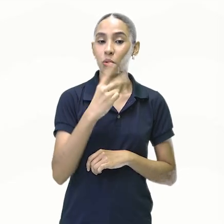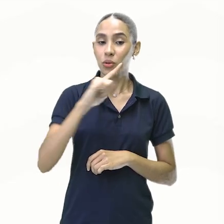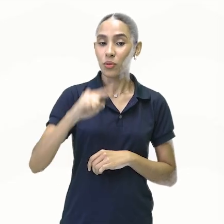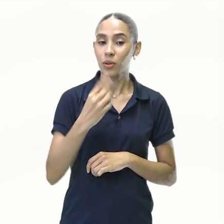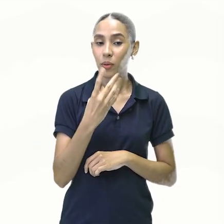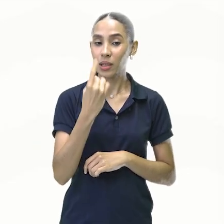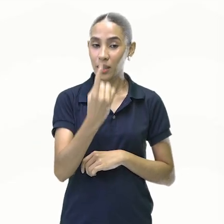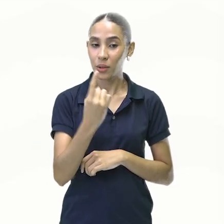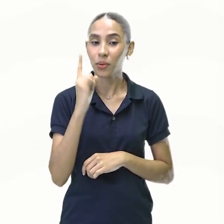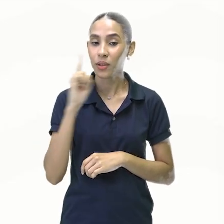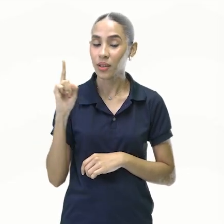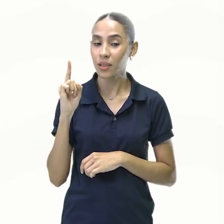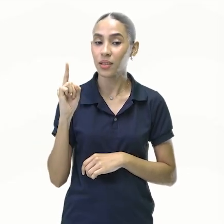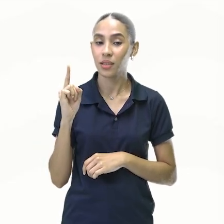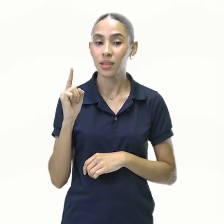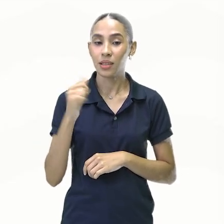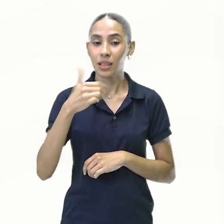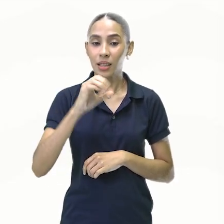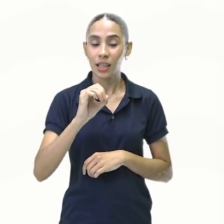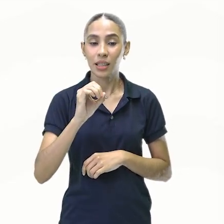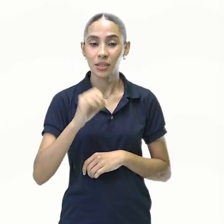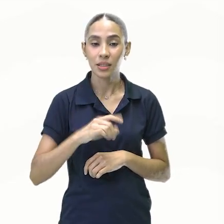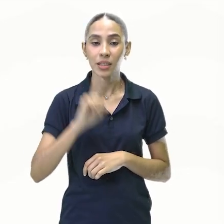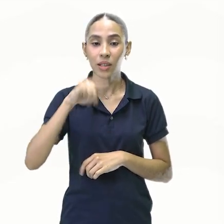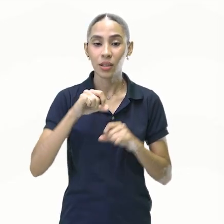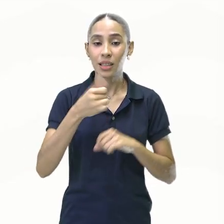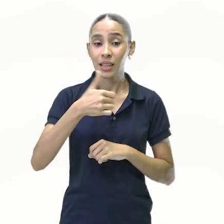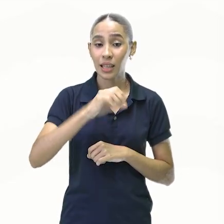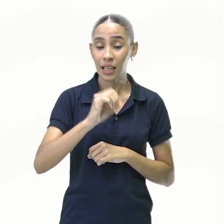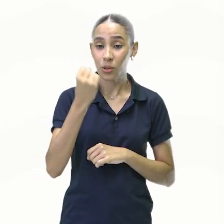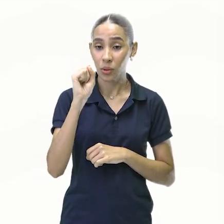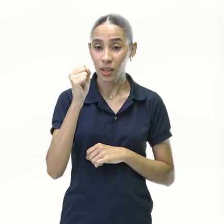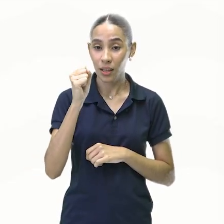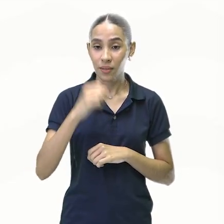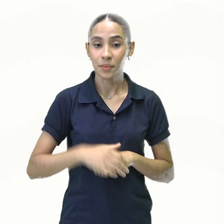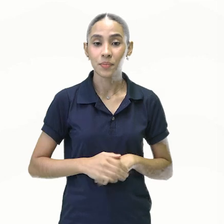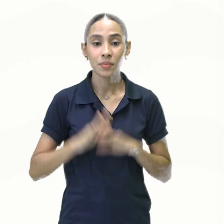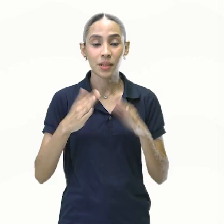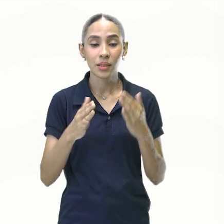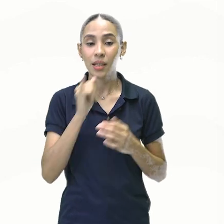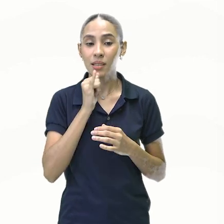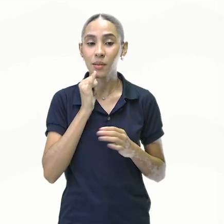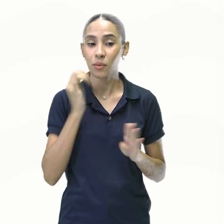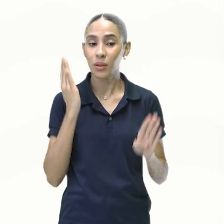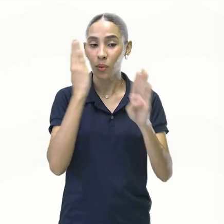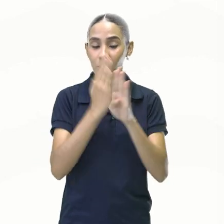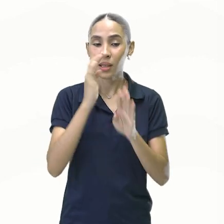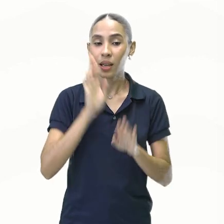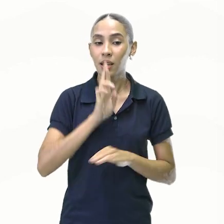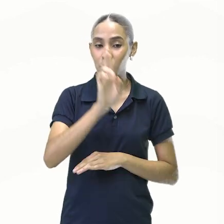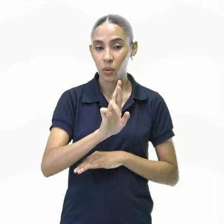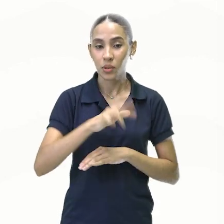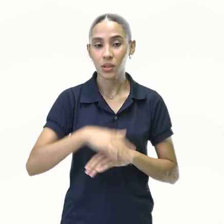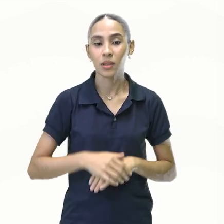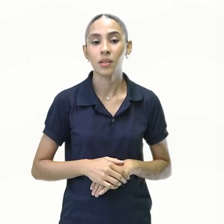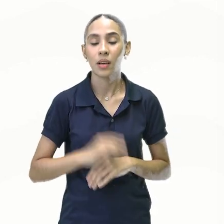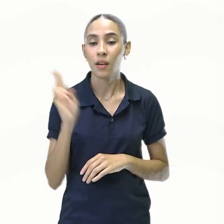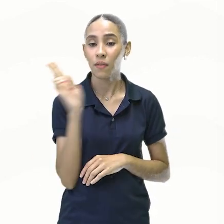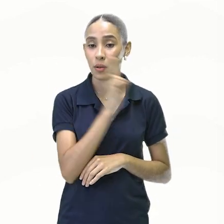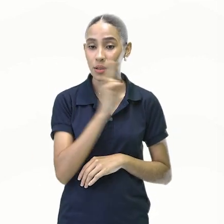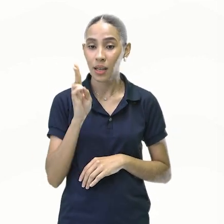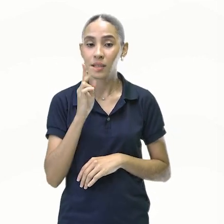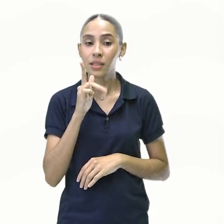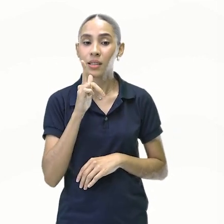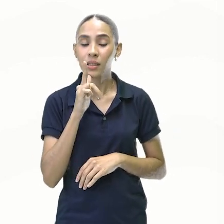e repete a potência de base 10, que é 10 à oitava. Então, aqui nós encontramos a resposta. A velocidade da luz